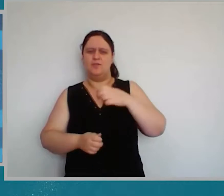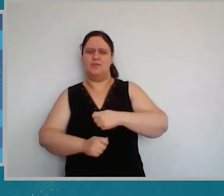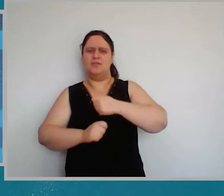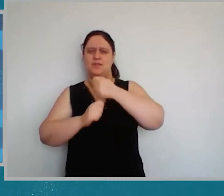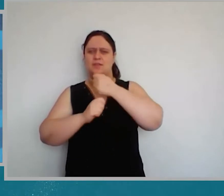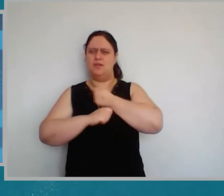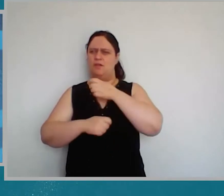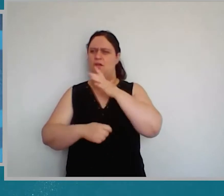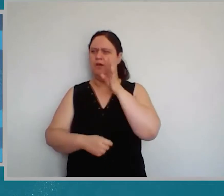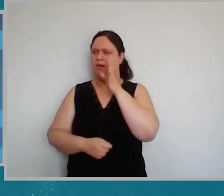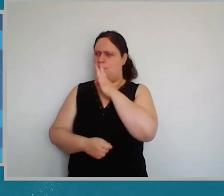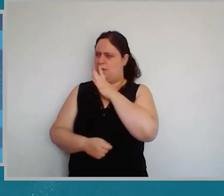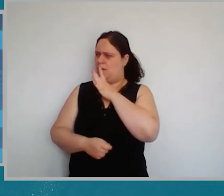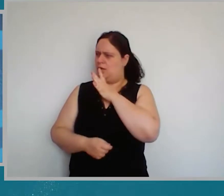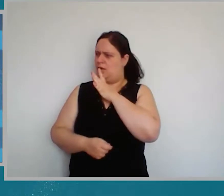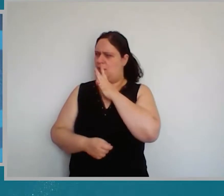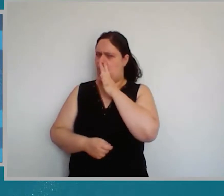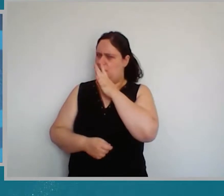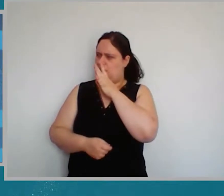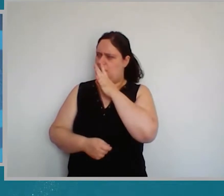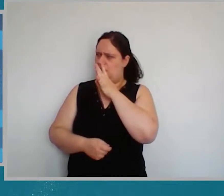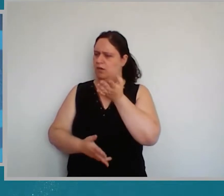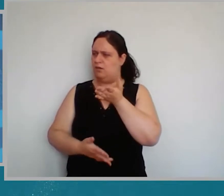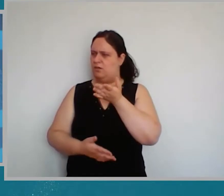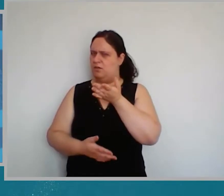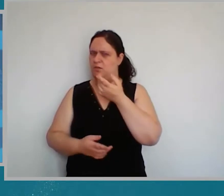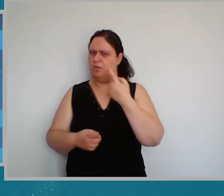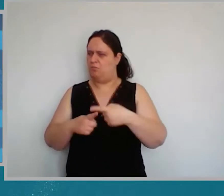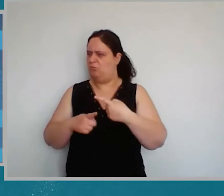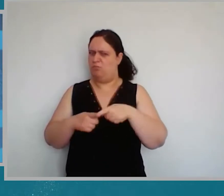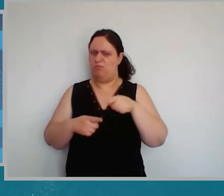por que esses meninos estão fazendo comportagem?